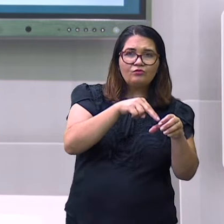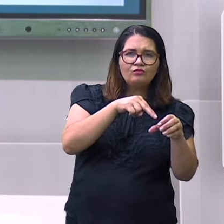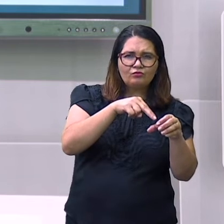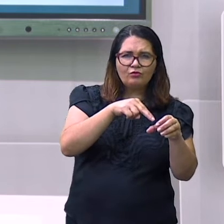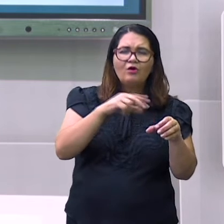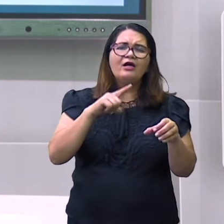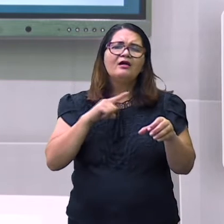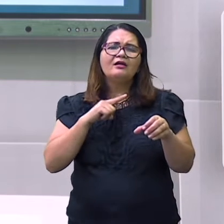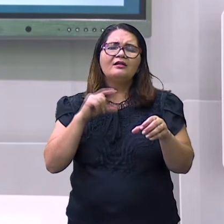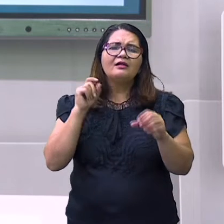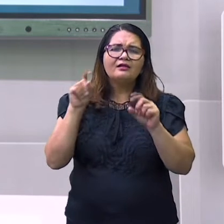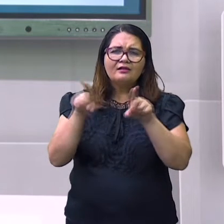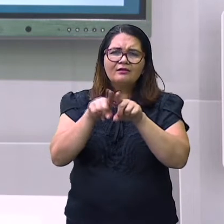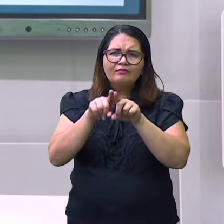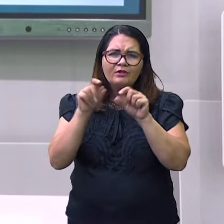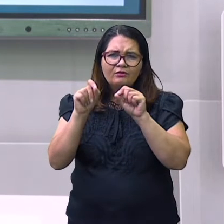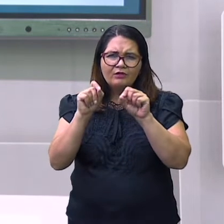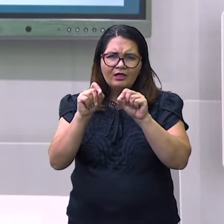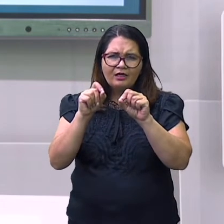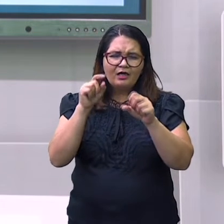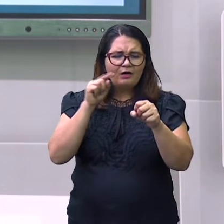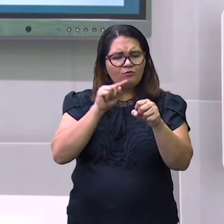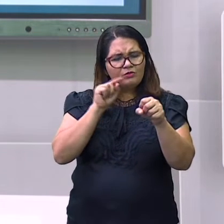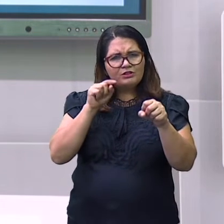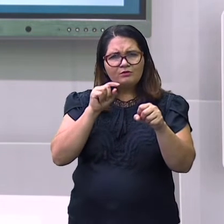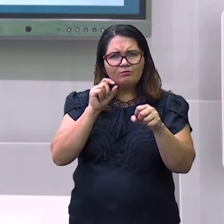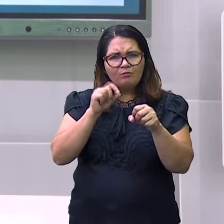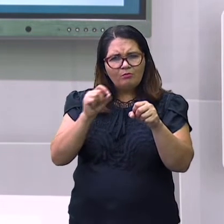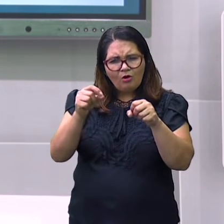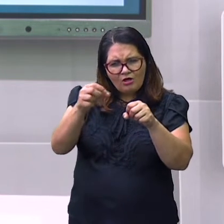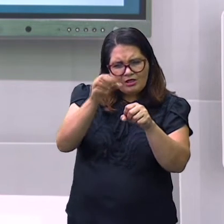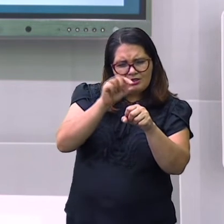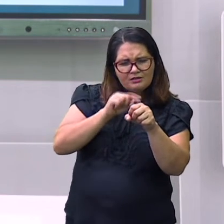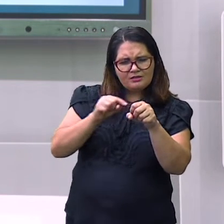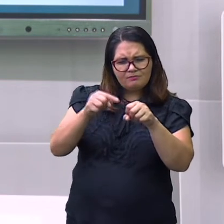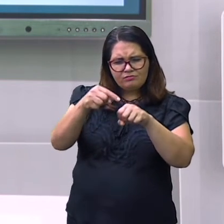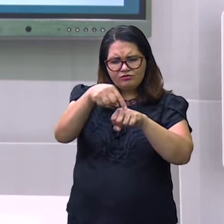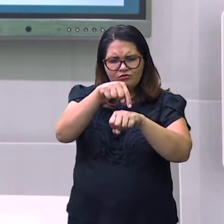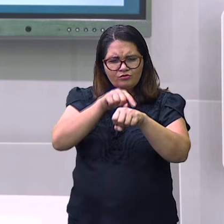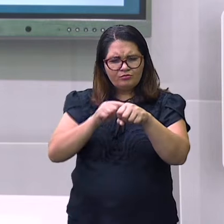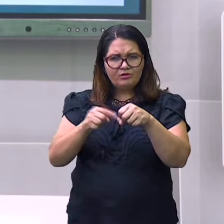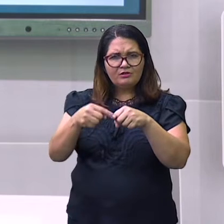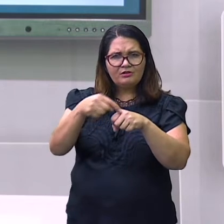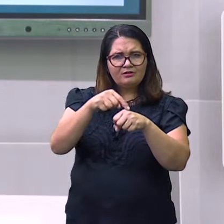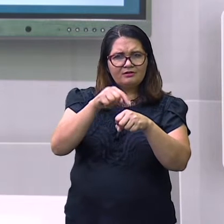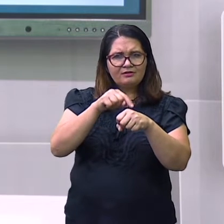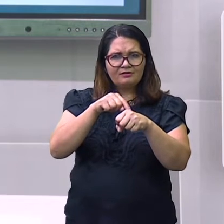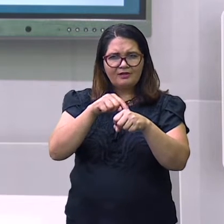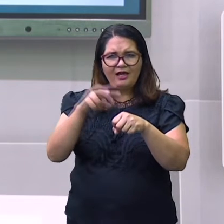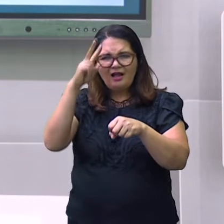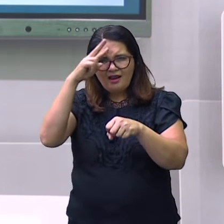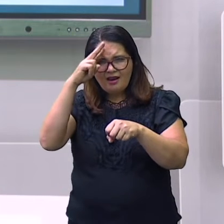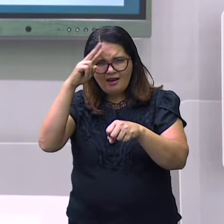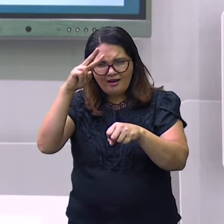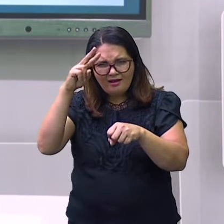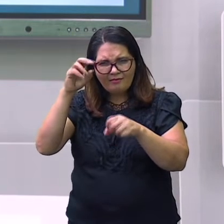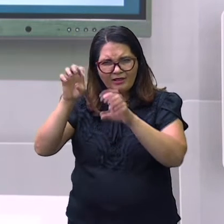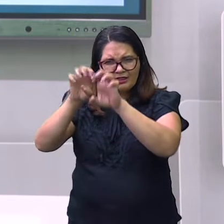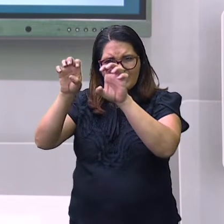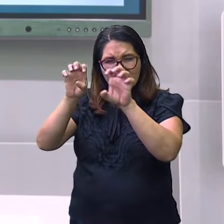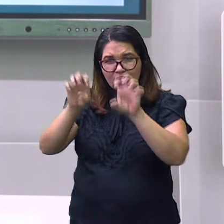bolinhas, que são os ribossomos. Lá nos ribossomos, ó, você vai fazer aquilo que a gente fez numa